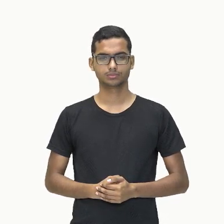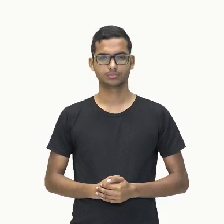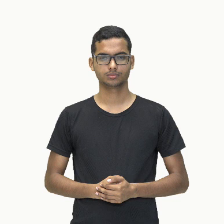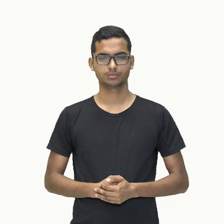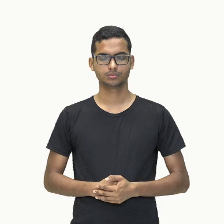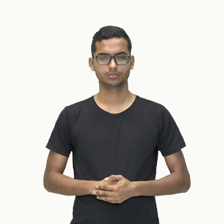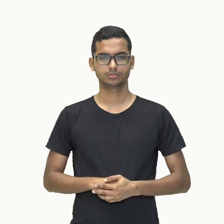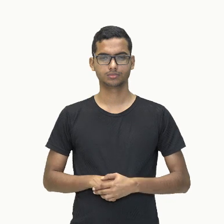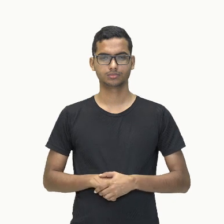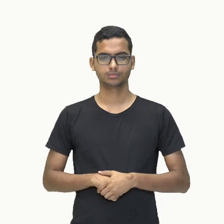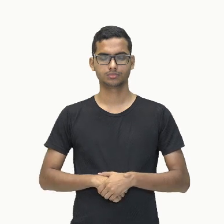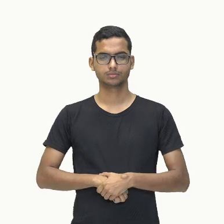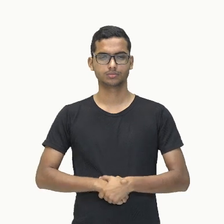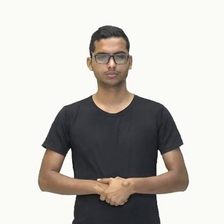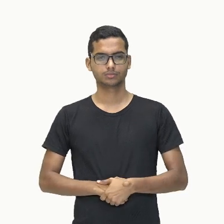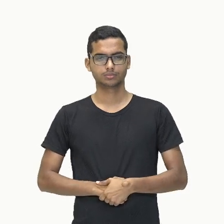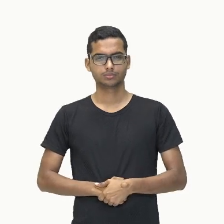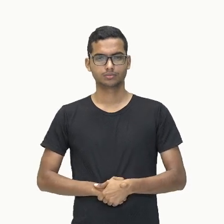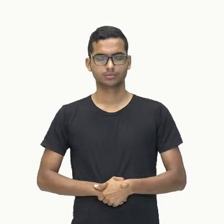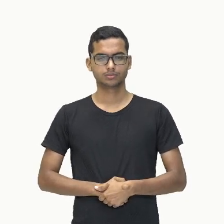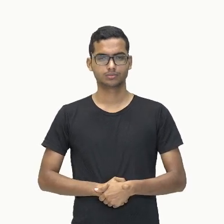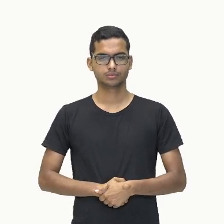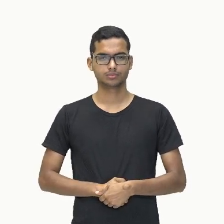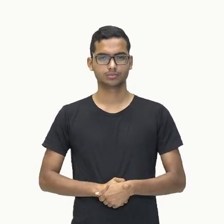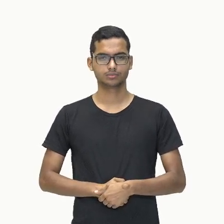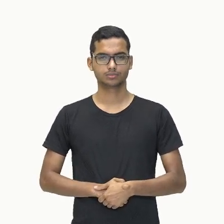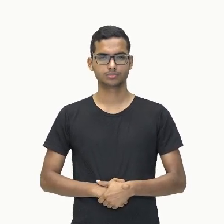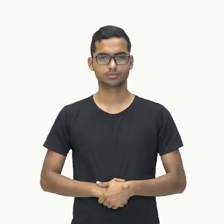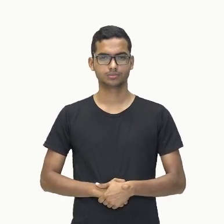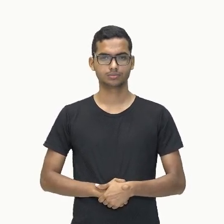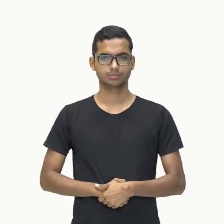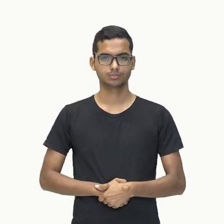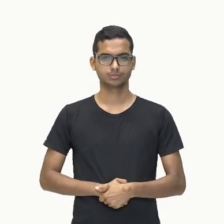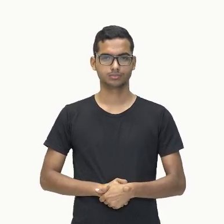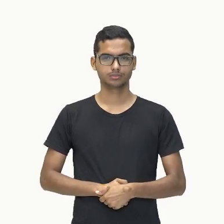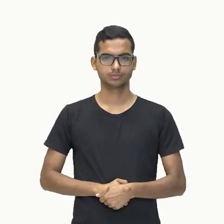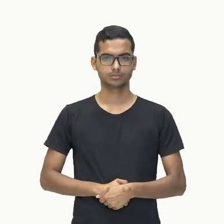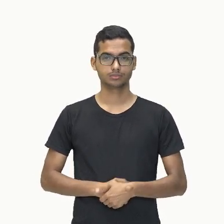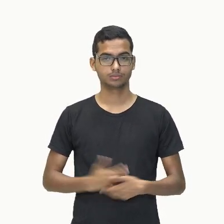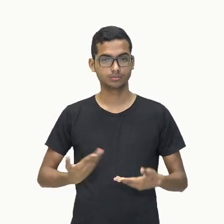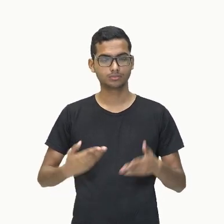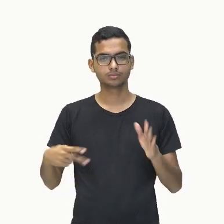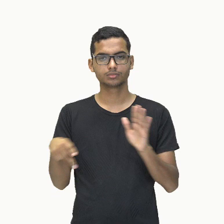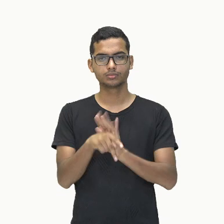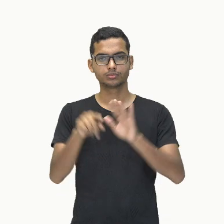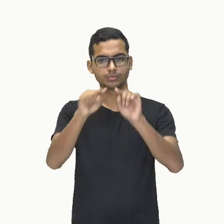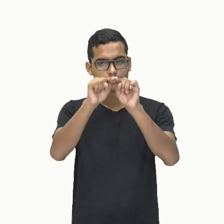Então, a nossa reta, ela vai passar aqui, ó, no ponto 5.